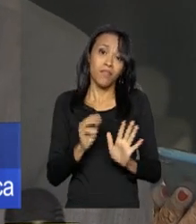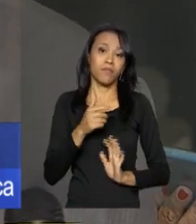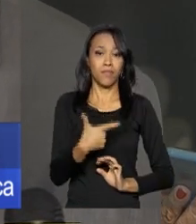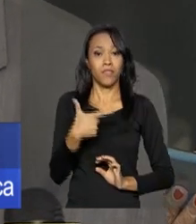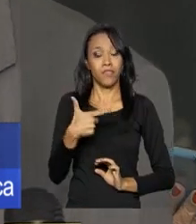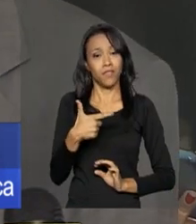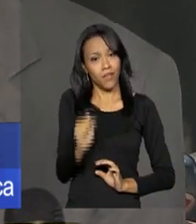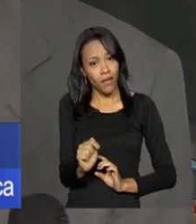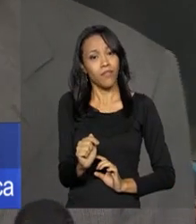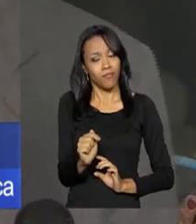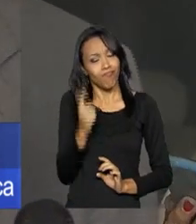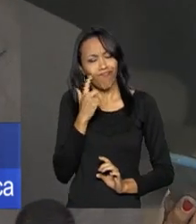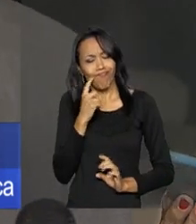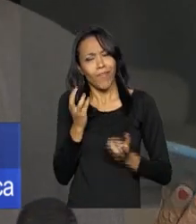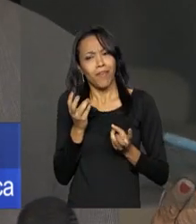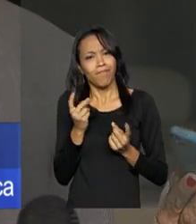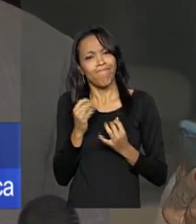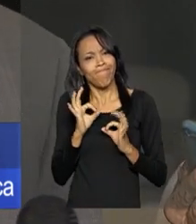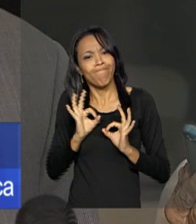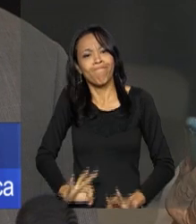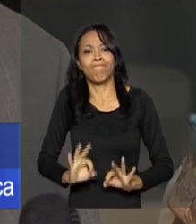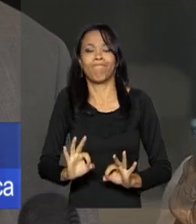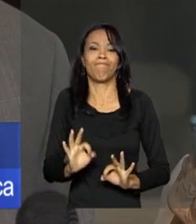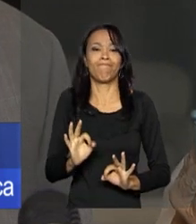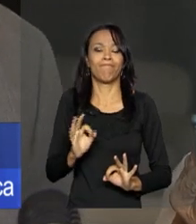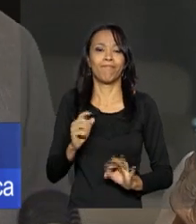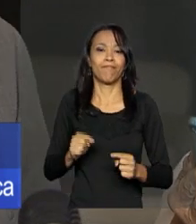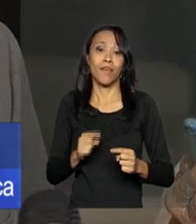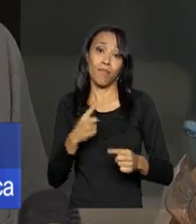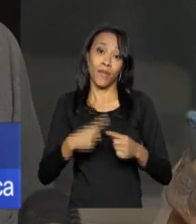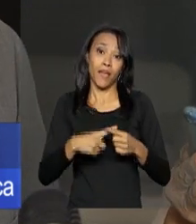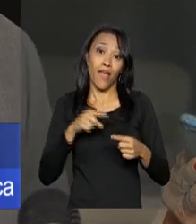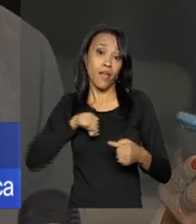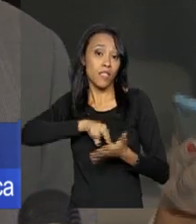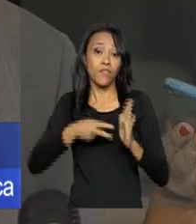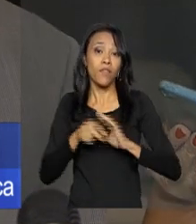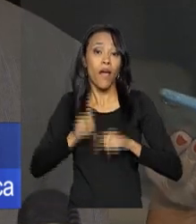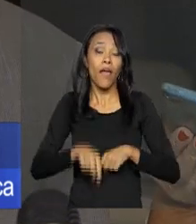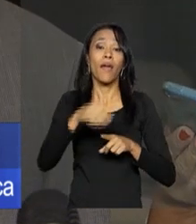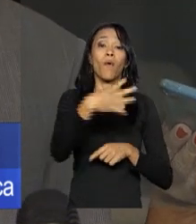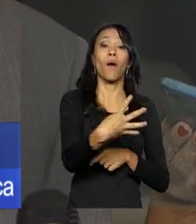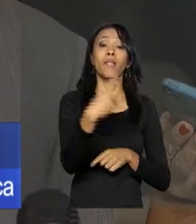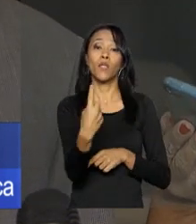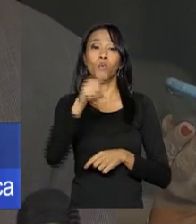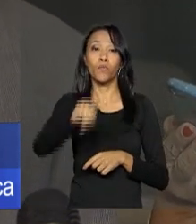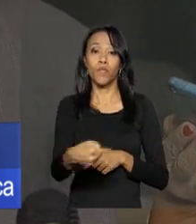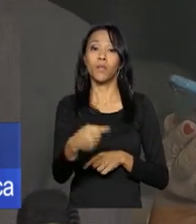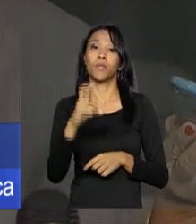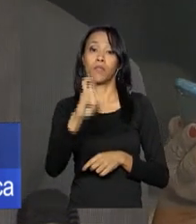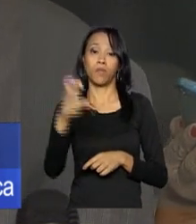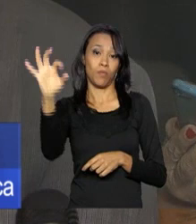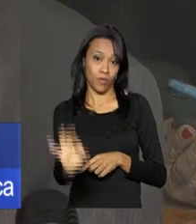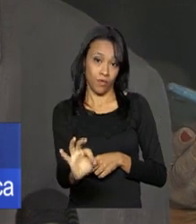e dentro da nossa conta até porque representam 41,5 por da comissão que